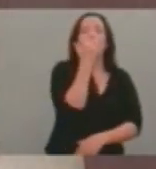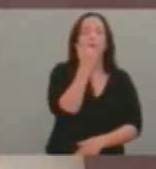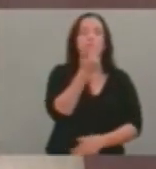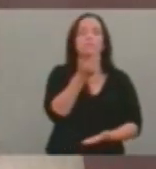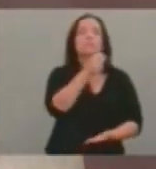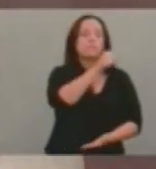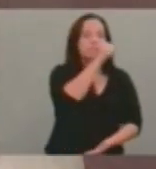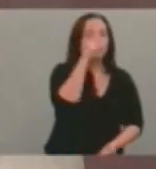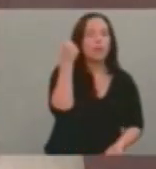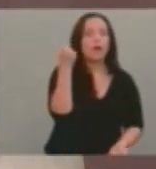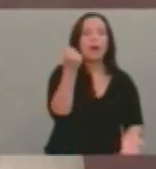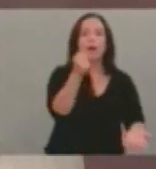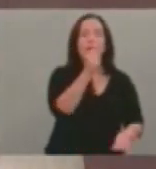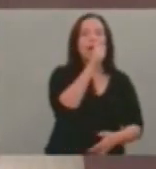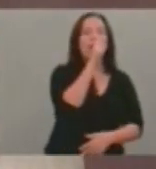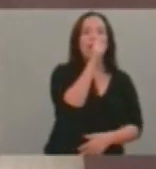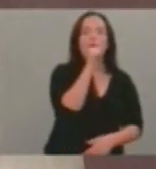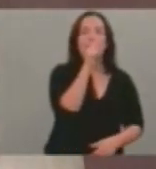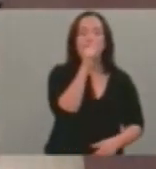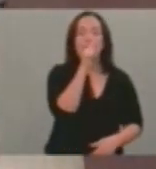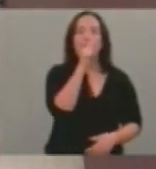a água,